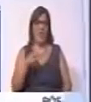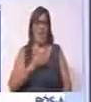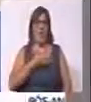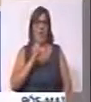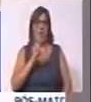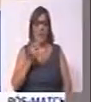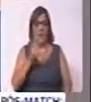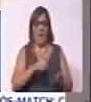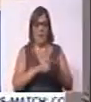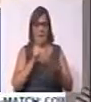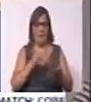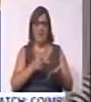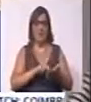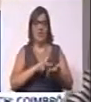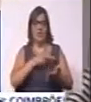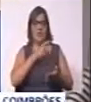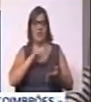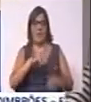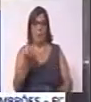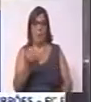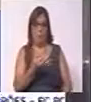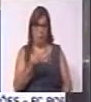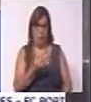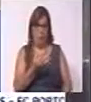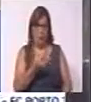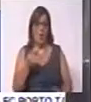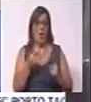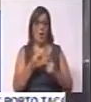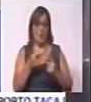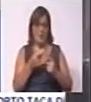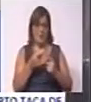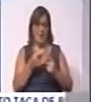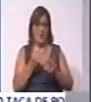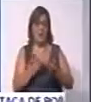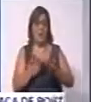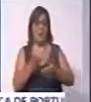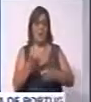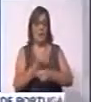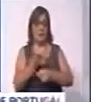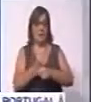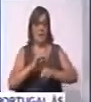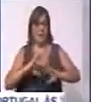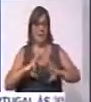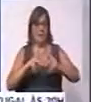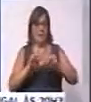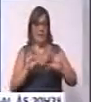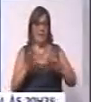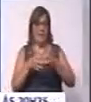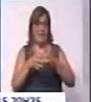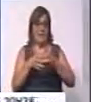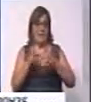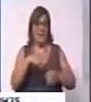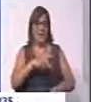faculdades realiza universidade do porto com objetivo e apoiar o trabalho desenvolvido pela equipa de maria